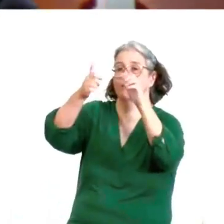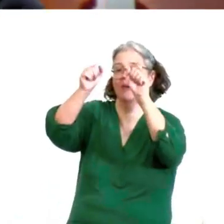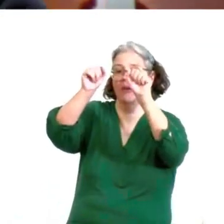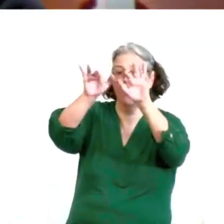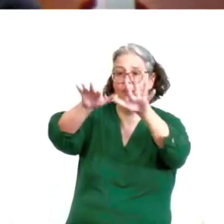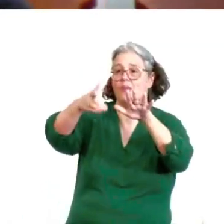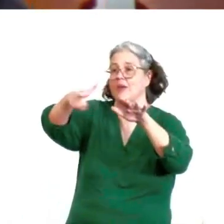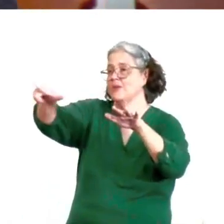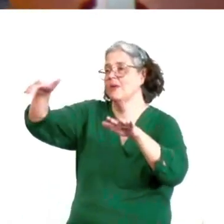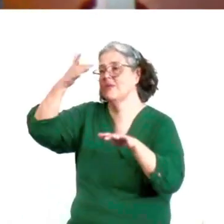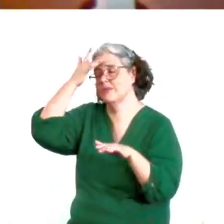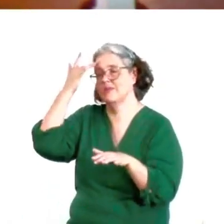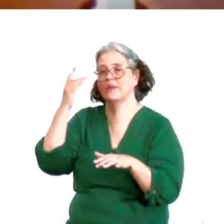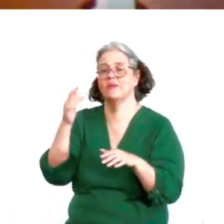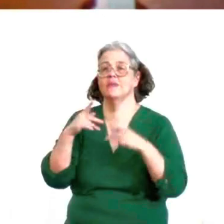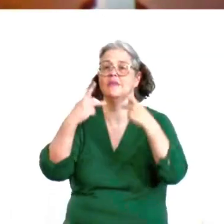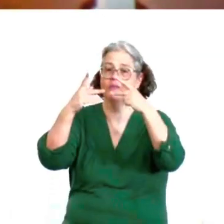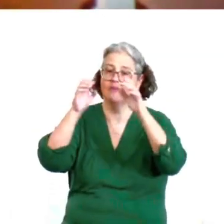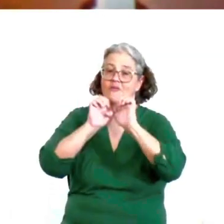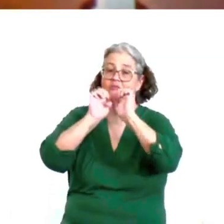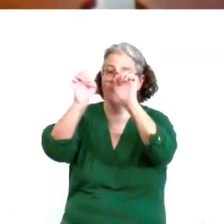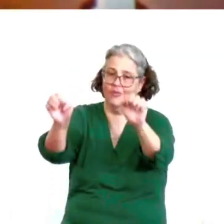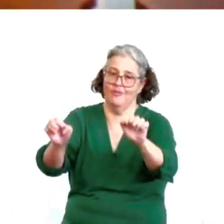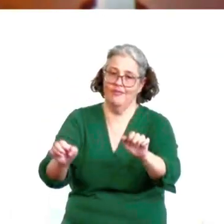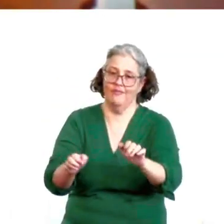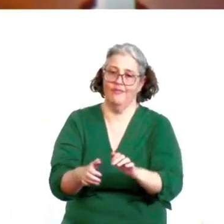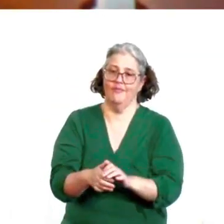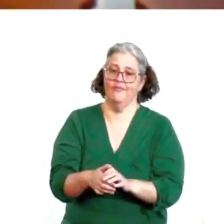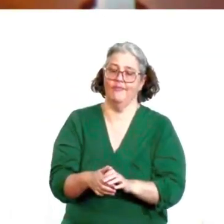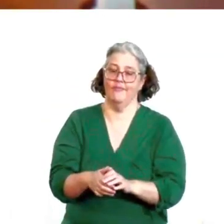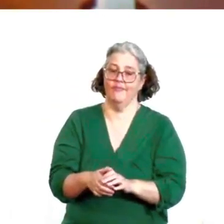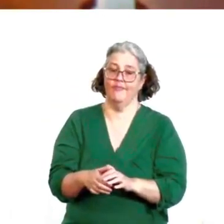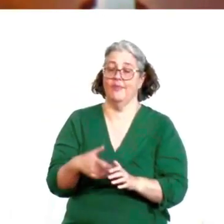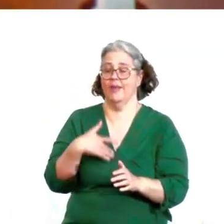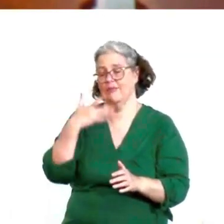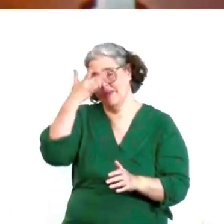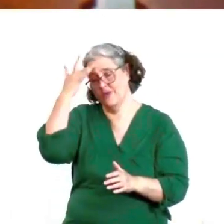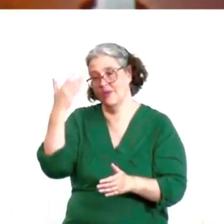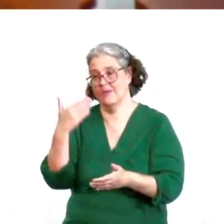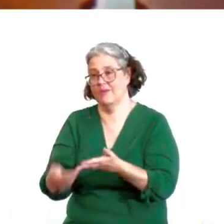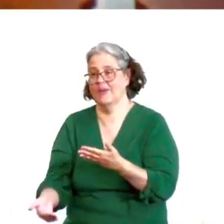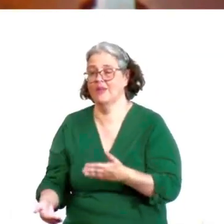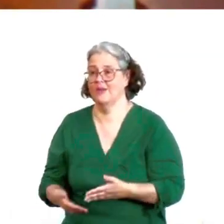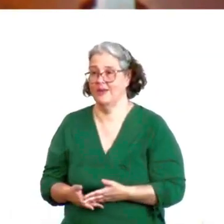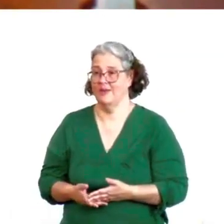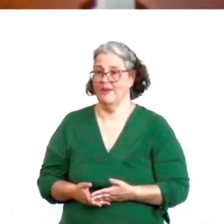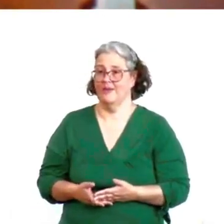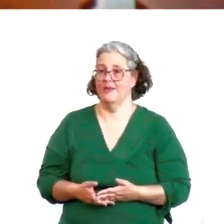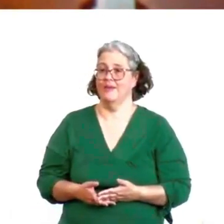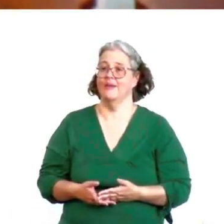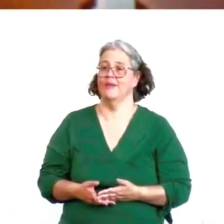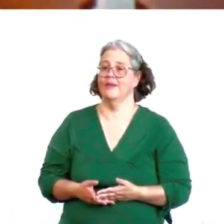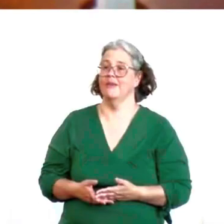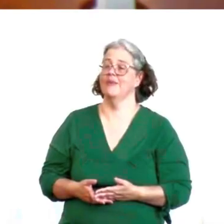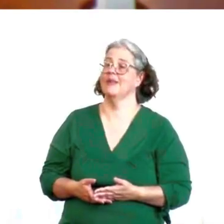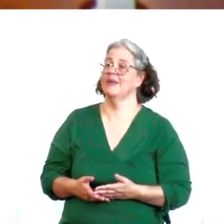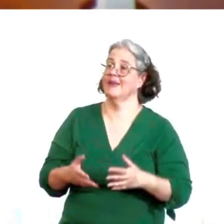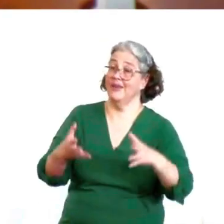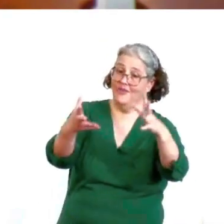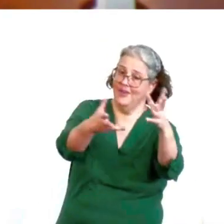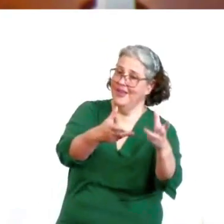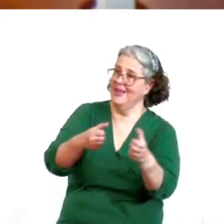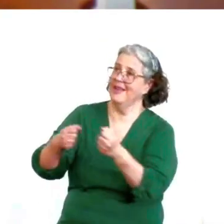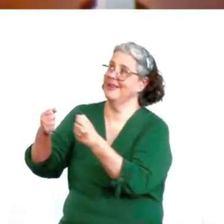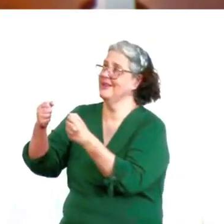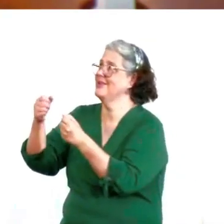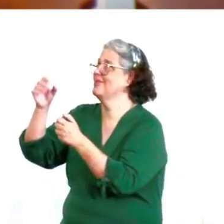compartilhar essa bênção aos corações perdidos, para que os eleitos de Deus sejam reivindicados para Deus. E